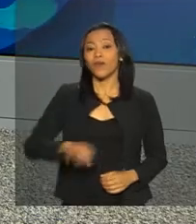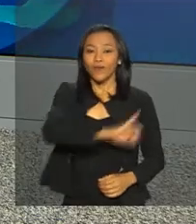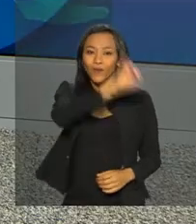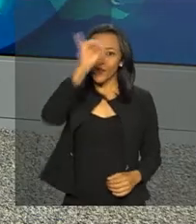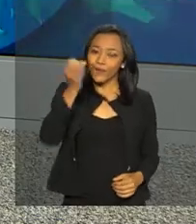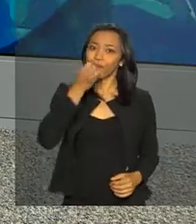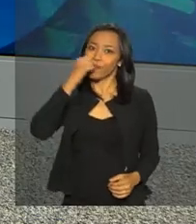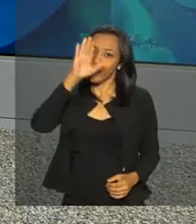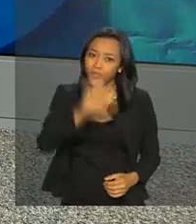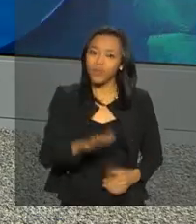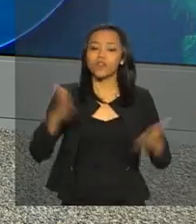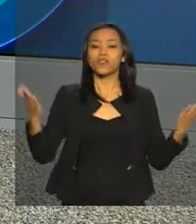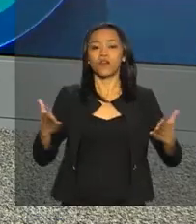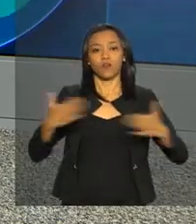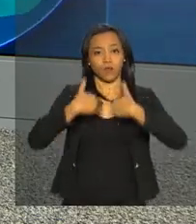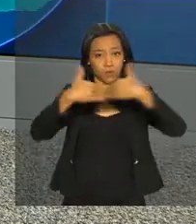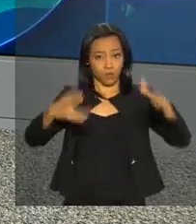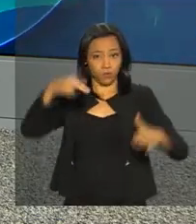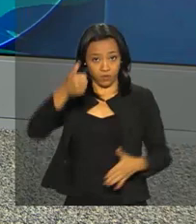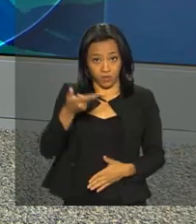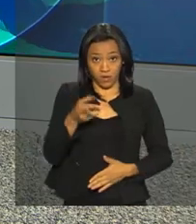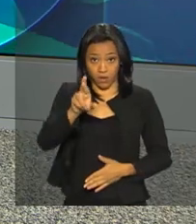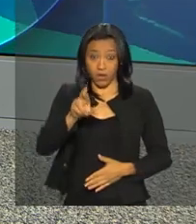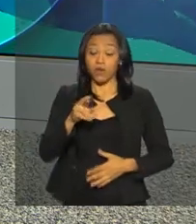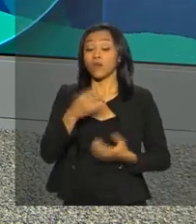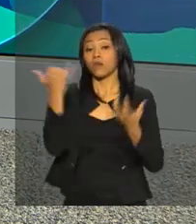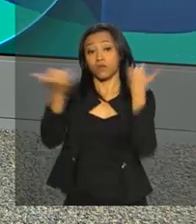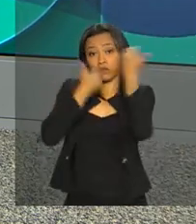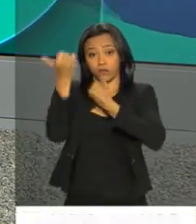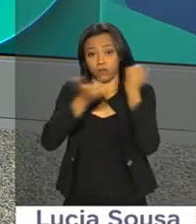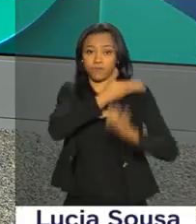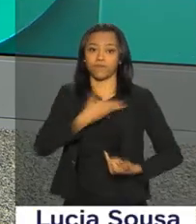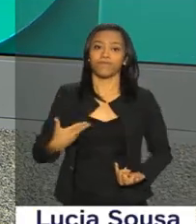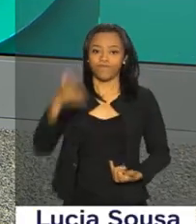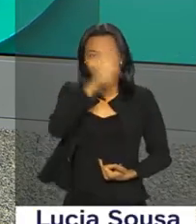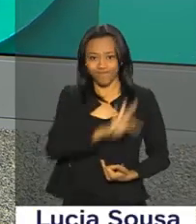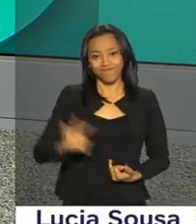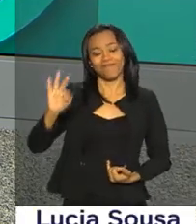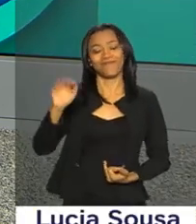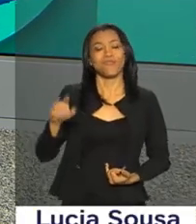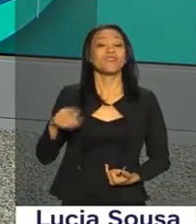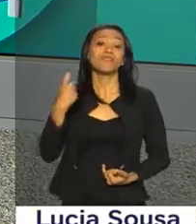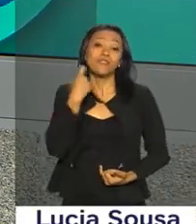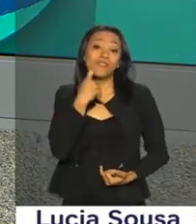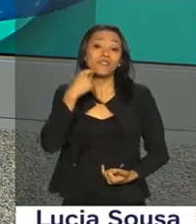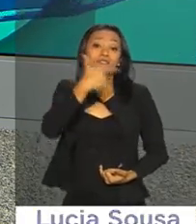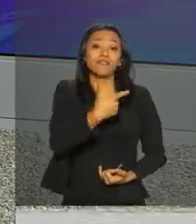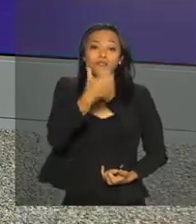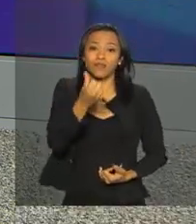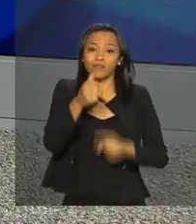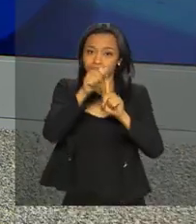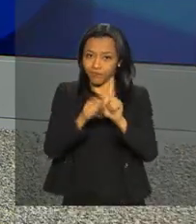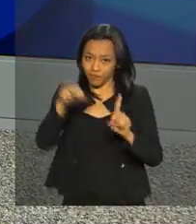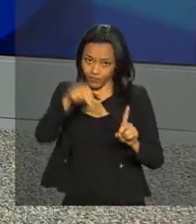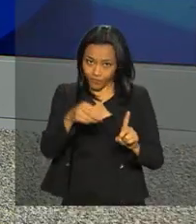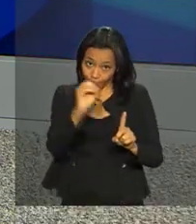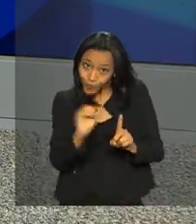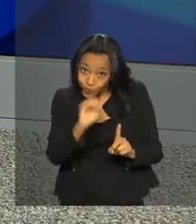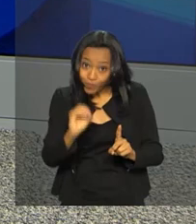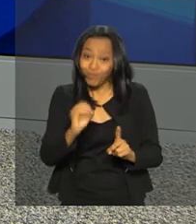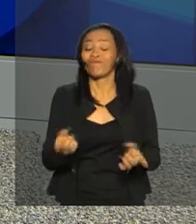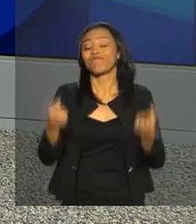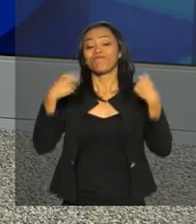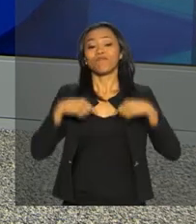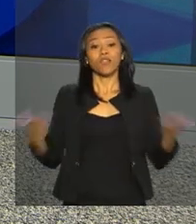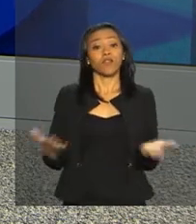Olá, boa tarde. Começa agora o Repórter NBR com as notícias do governo federal desta sexta-feira, 26 de outubro. E a gente